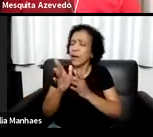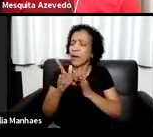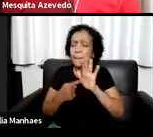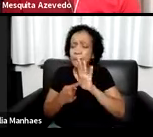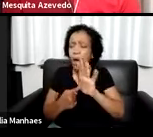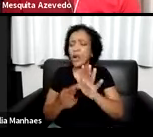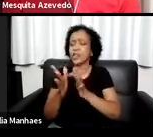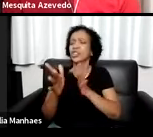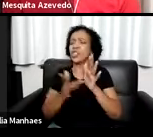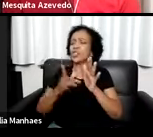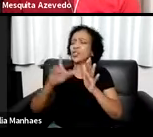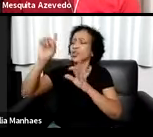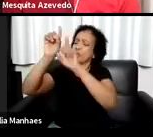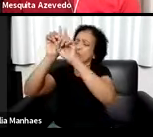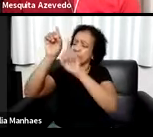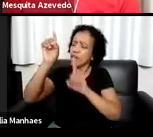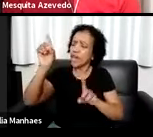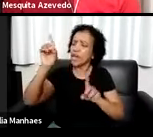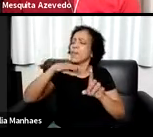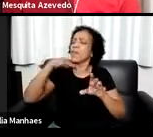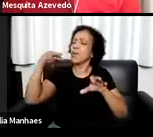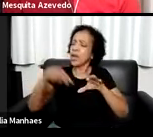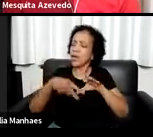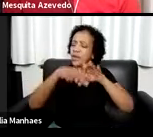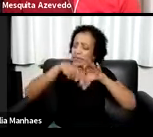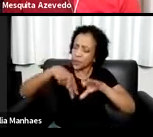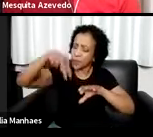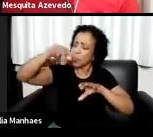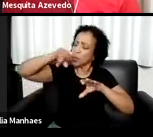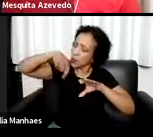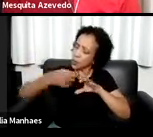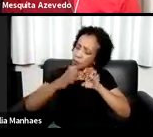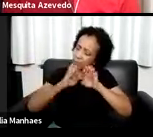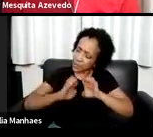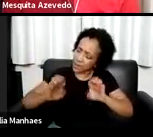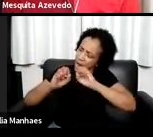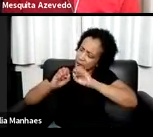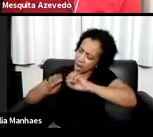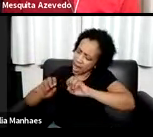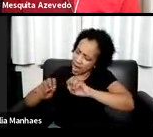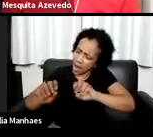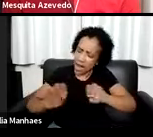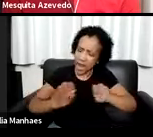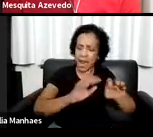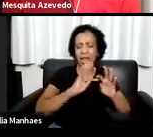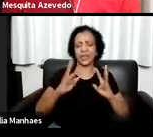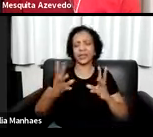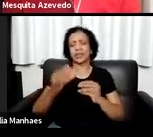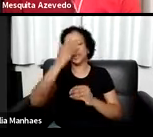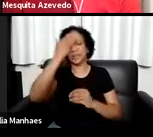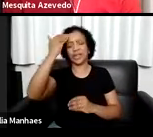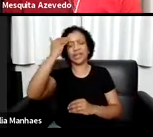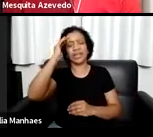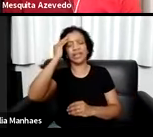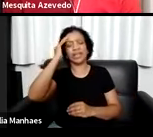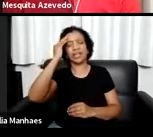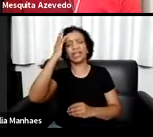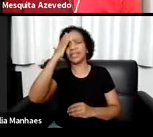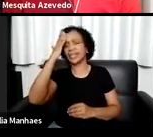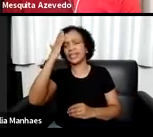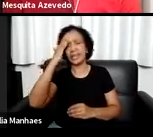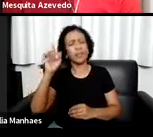Deus amado, tu és poderoso para fazer infinitamente mais e tudo quanto pedimos ou pensamos, segundo o poder do teu